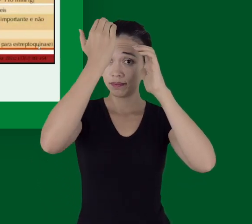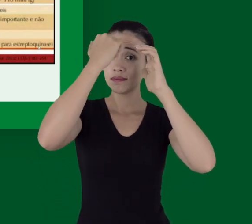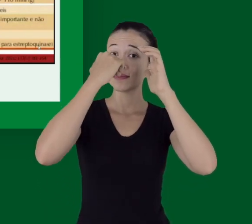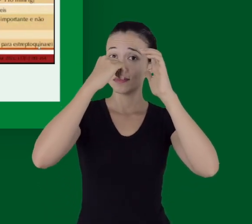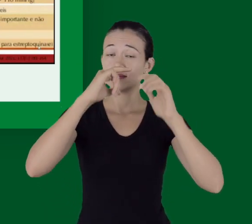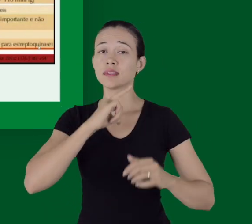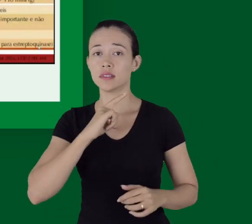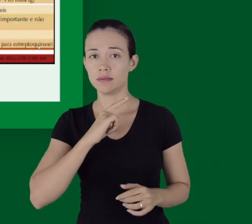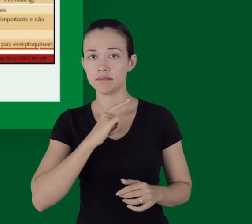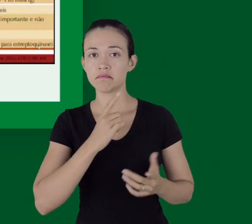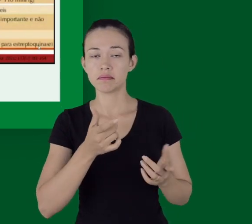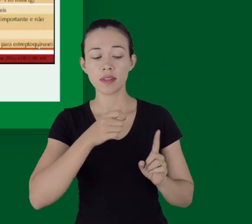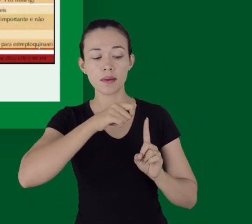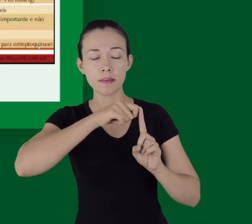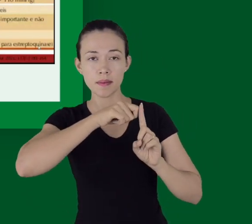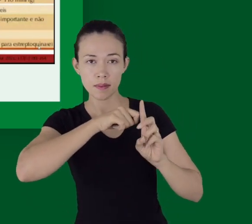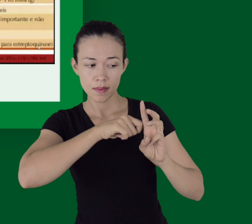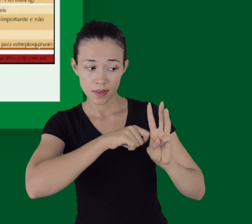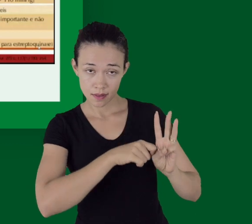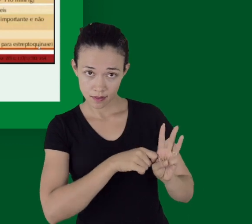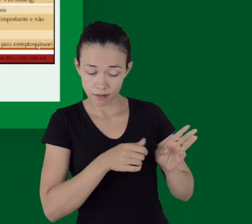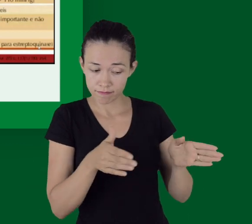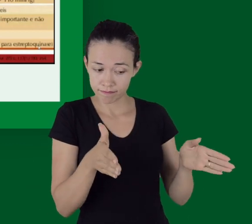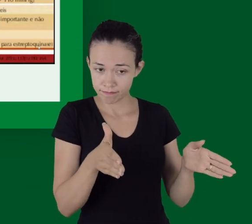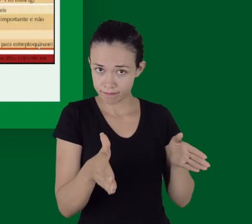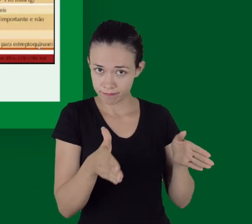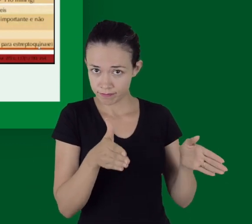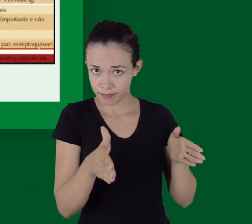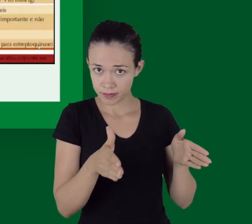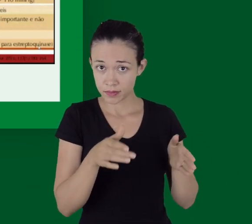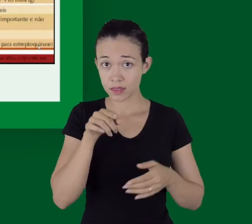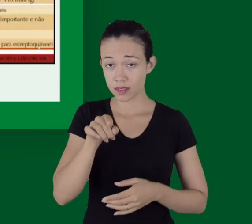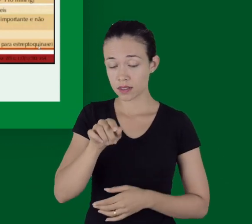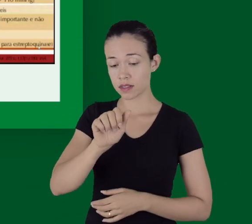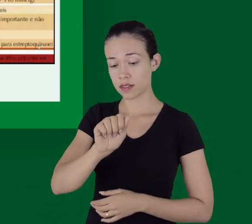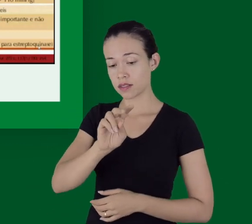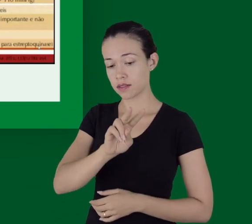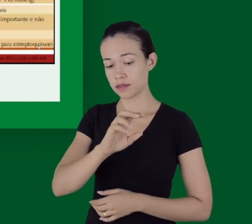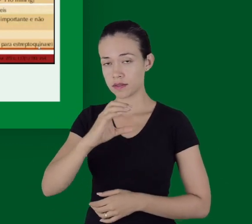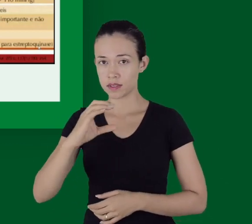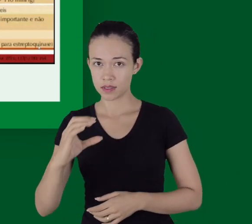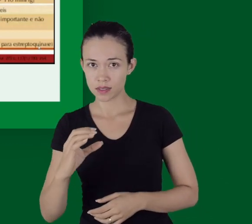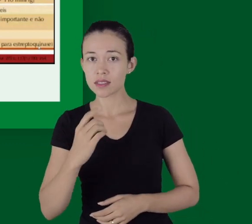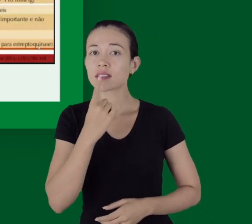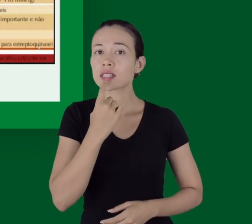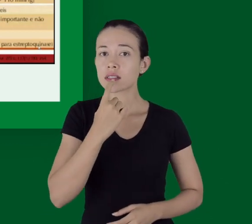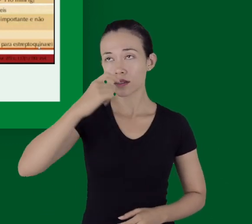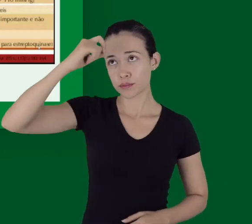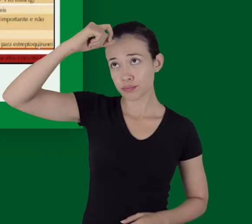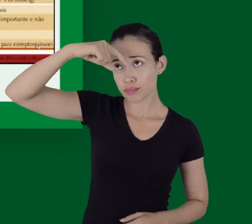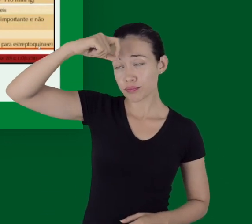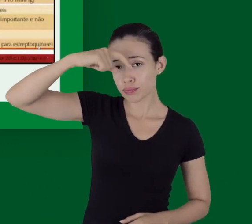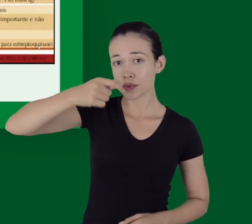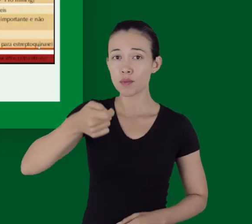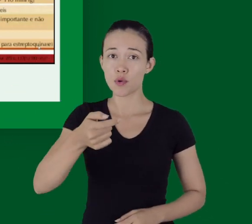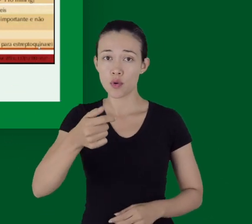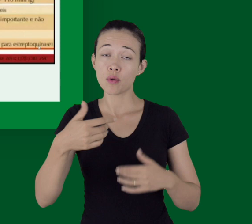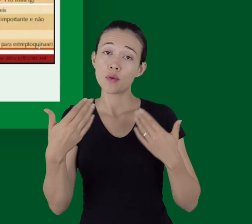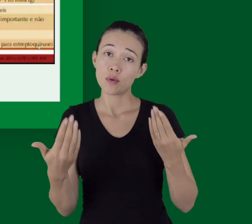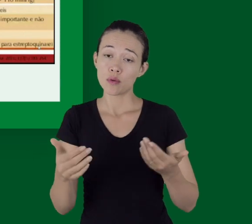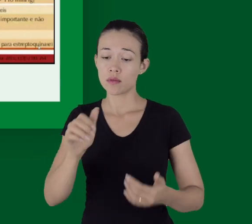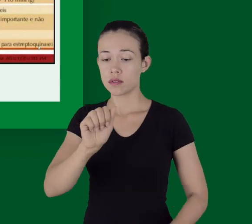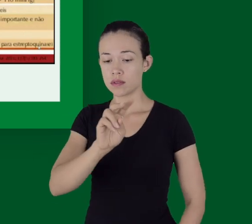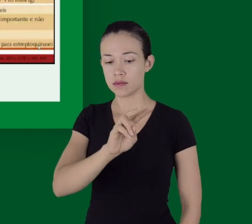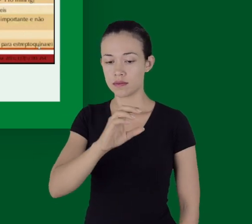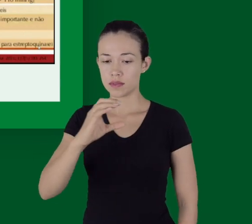fora do cérebro, tem mais 5 no cérebro. Tudo que acontece no cérebro. AVC isquêmico, que é nos últimos 3